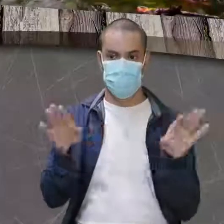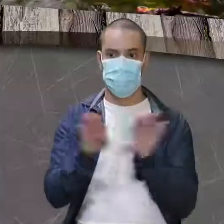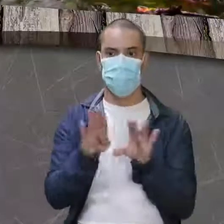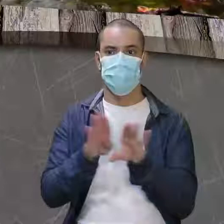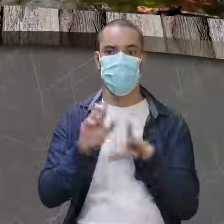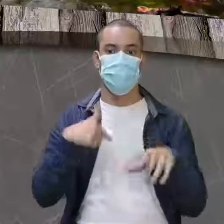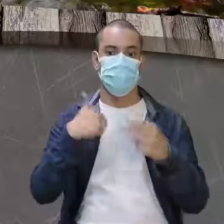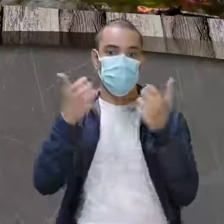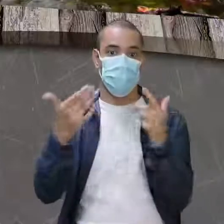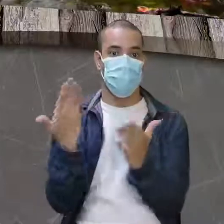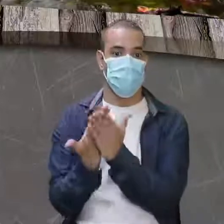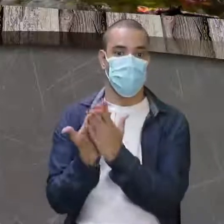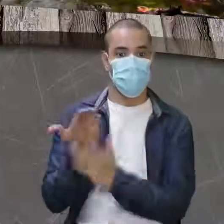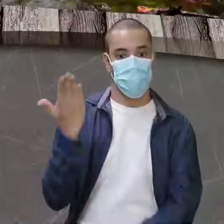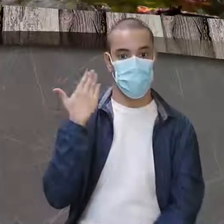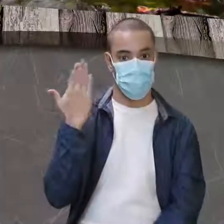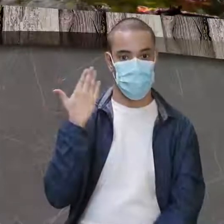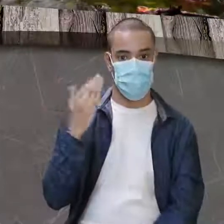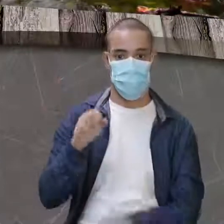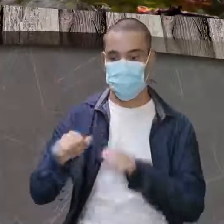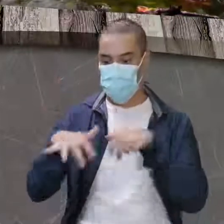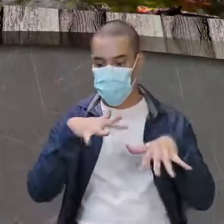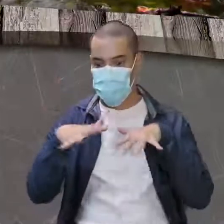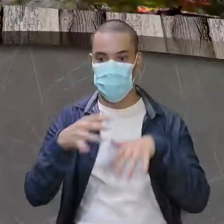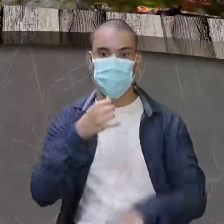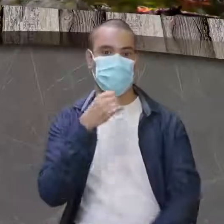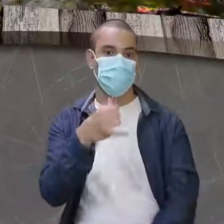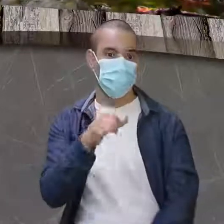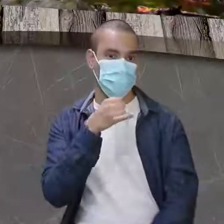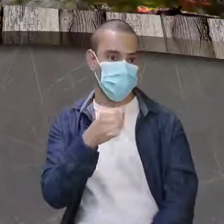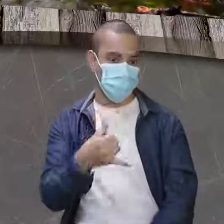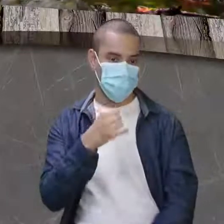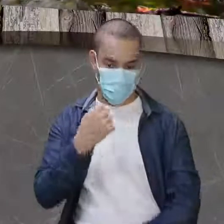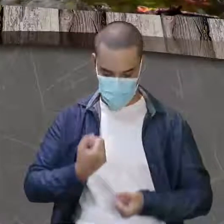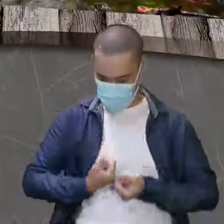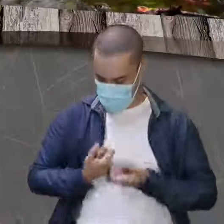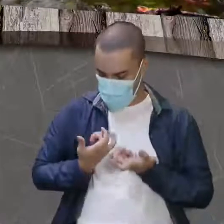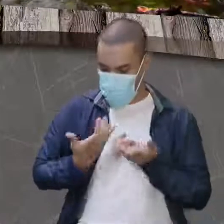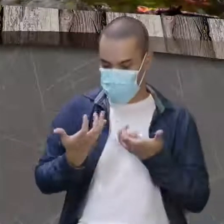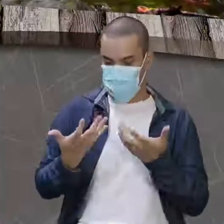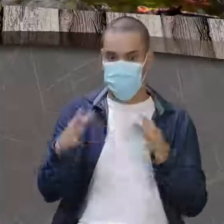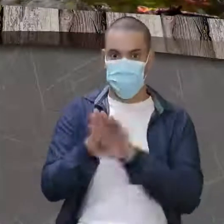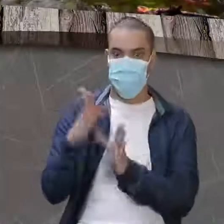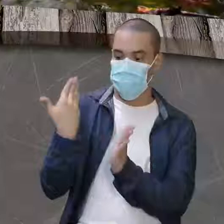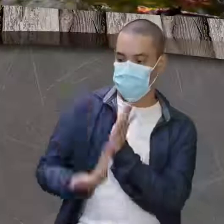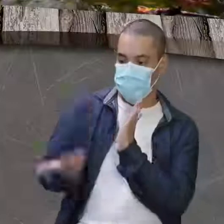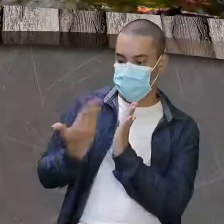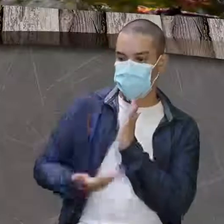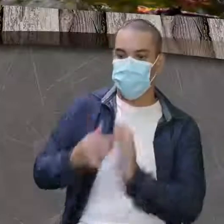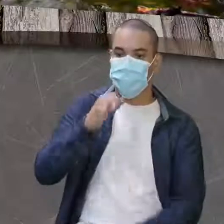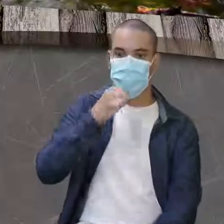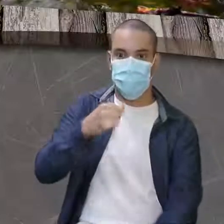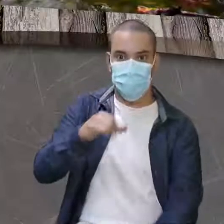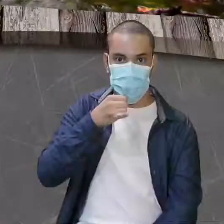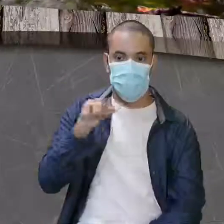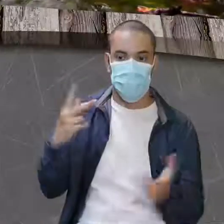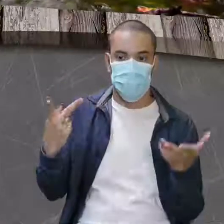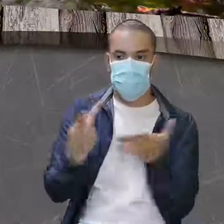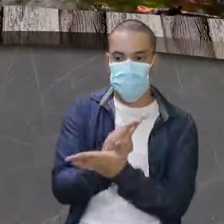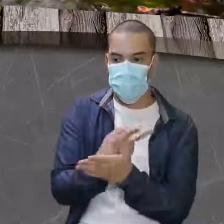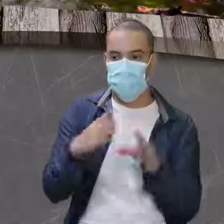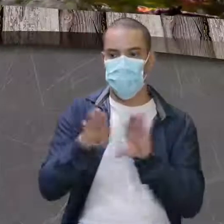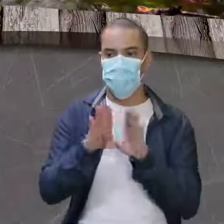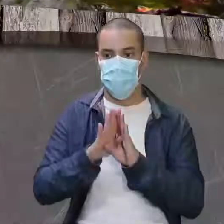quando a gente falou na aula anterior sobre fluxo de energia, a energia que emana dos corpos, as perdas de energia,